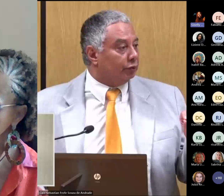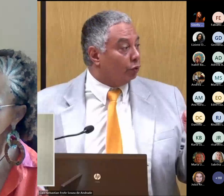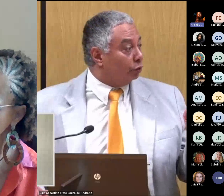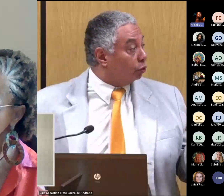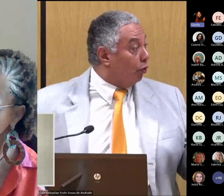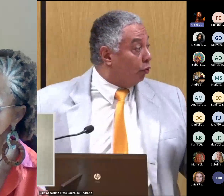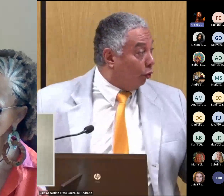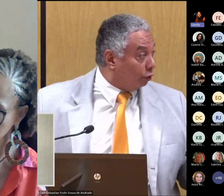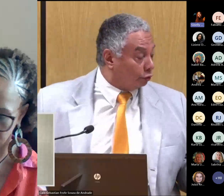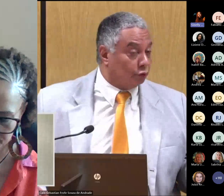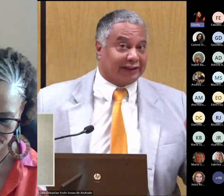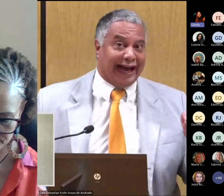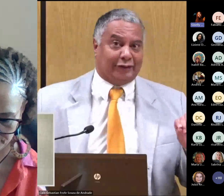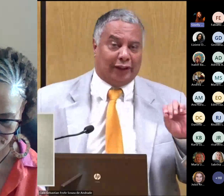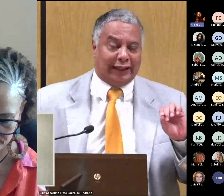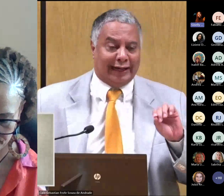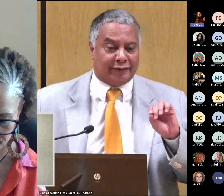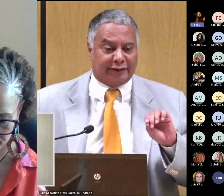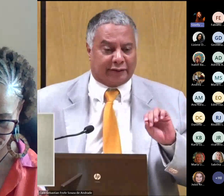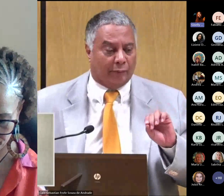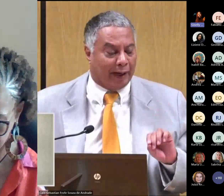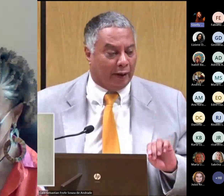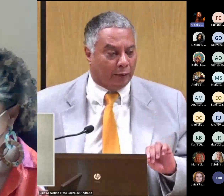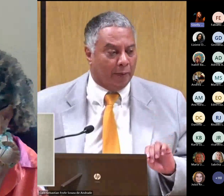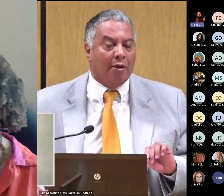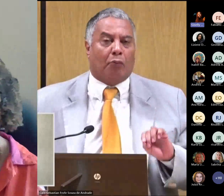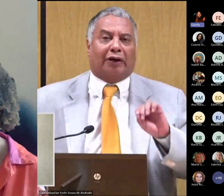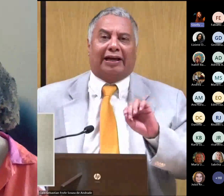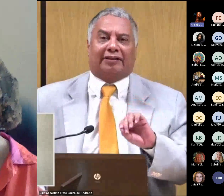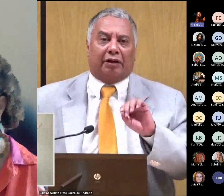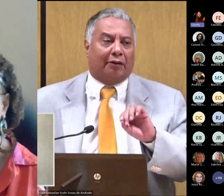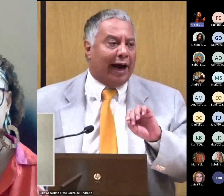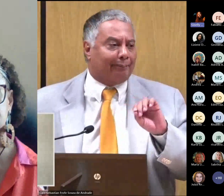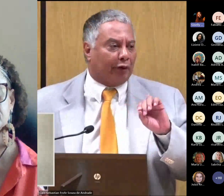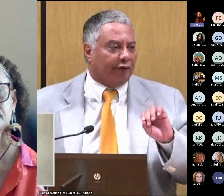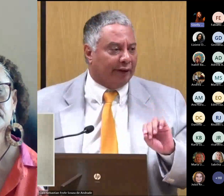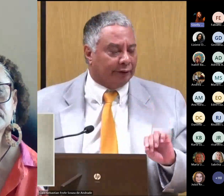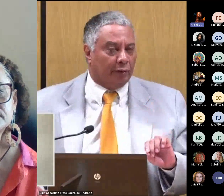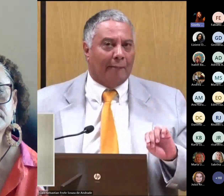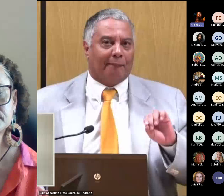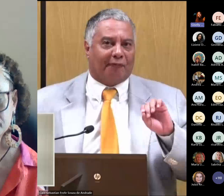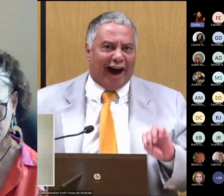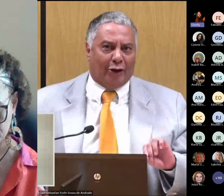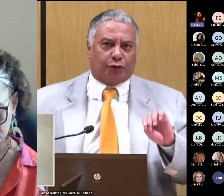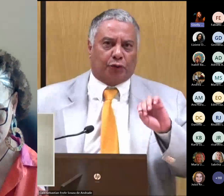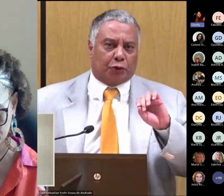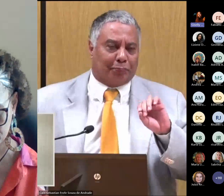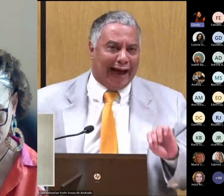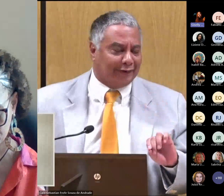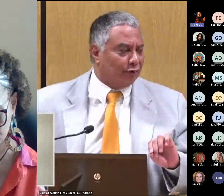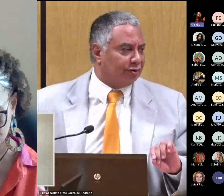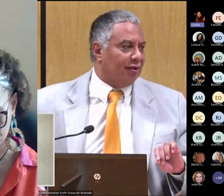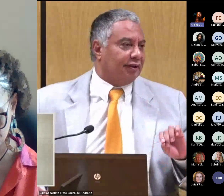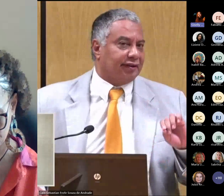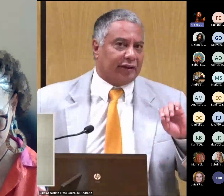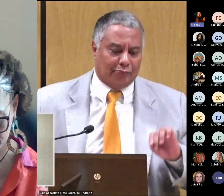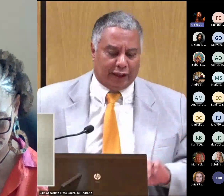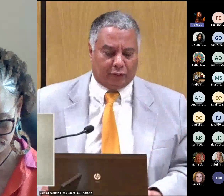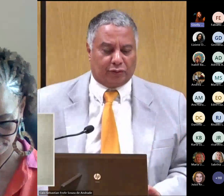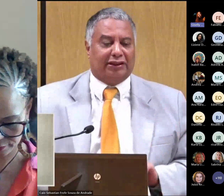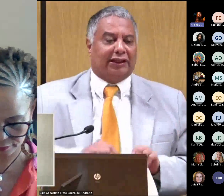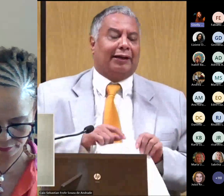dos dos concursos dos cartorários em São Paulo porque eles estão aprovando falsos pardos que